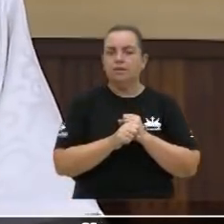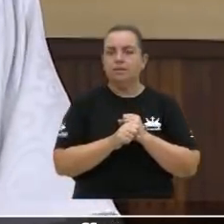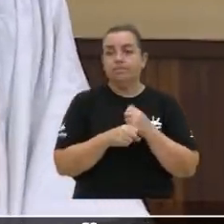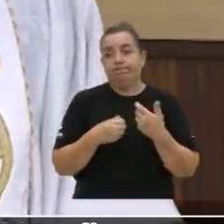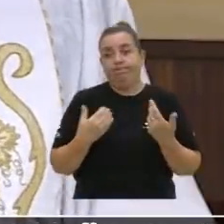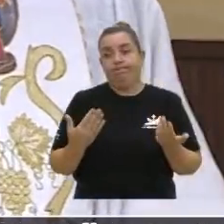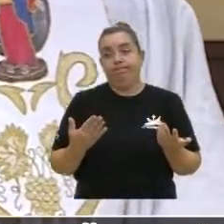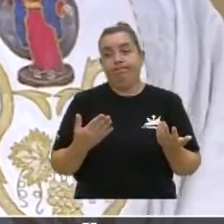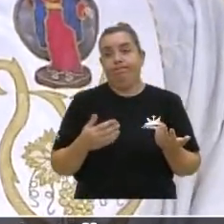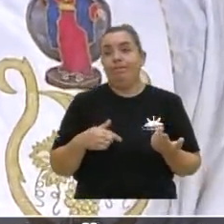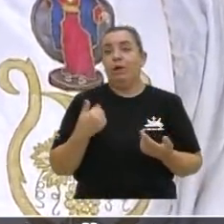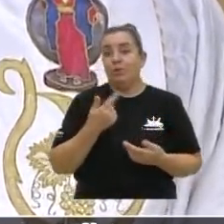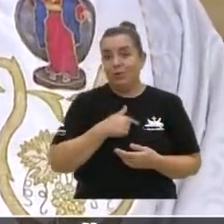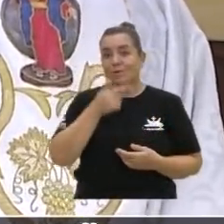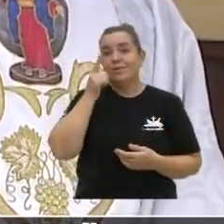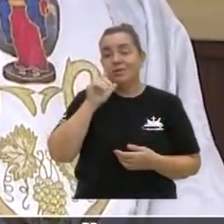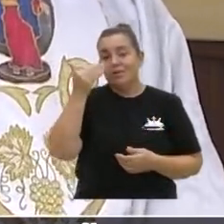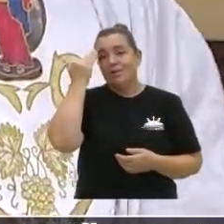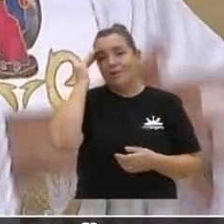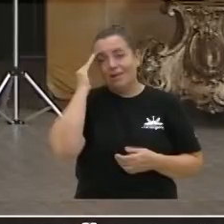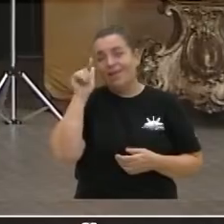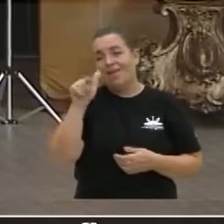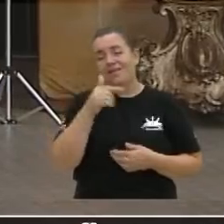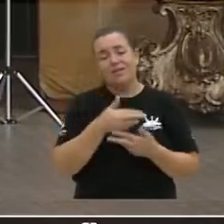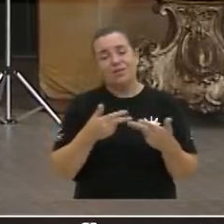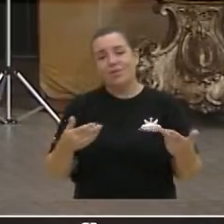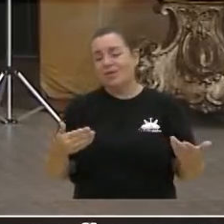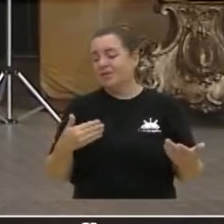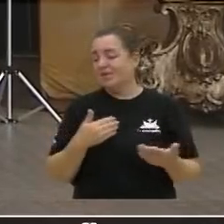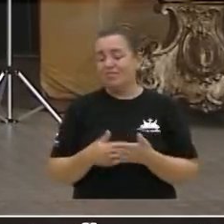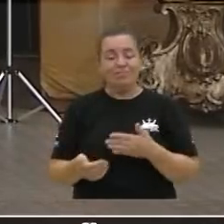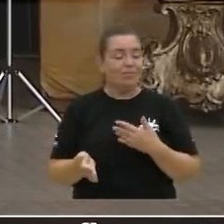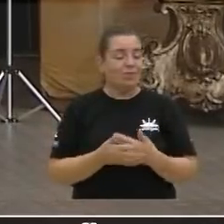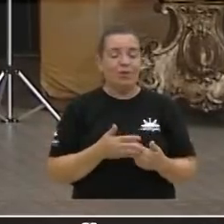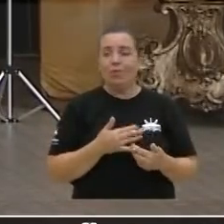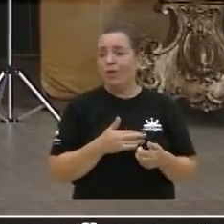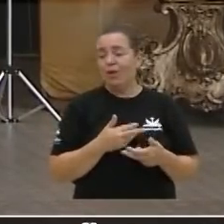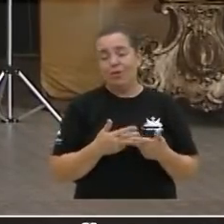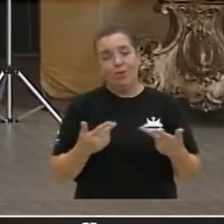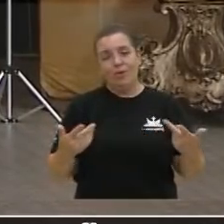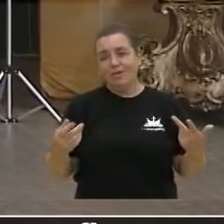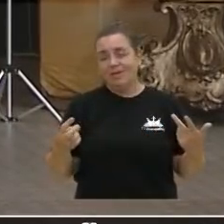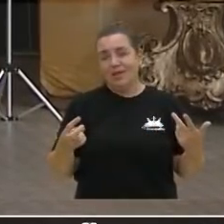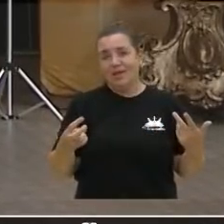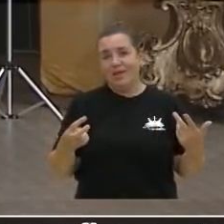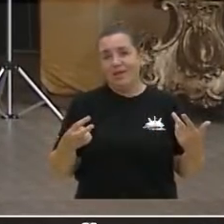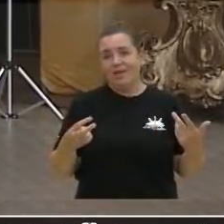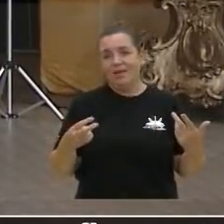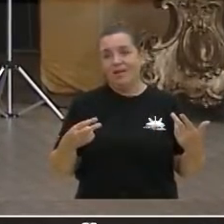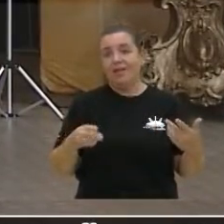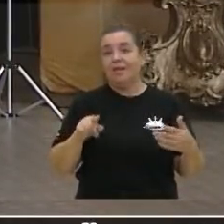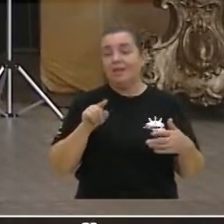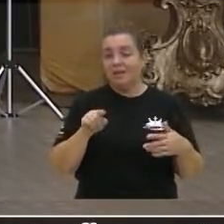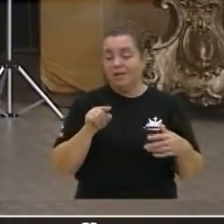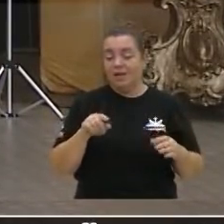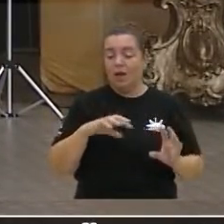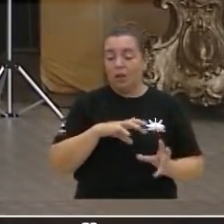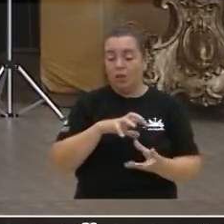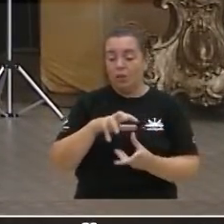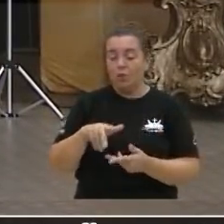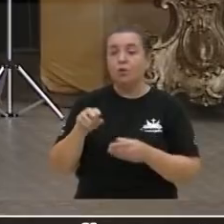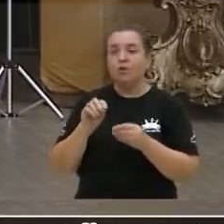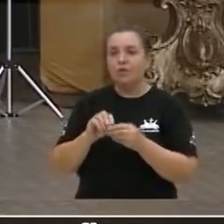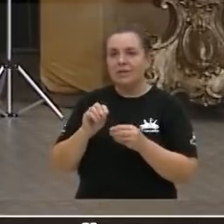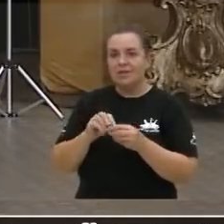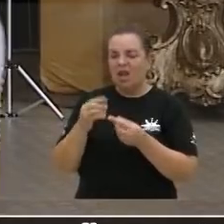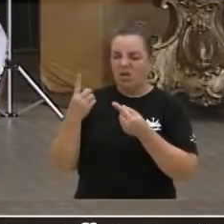Se nós compreendêssemos isso, que qualquer coisa, qualquer ação humana que vai